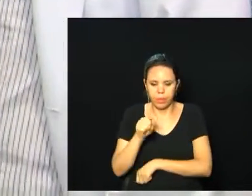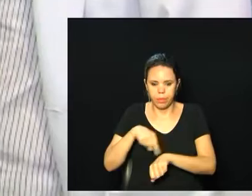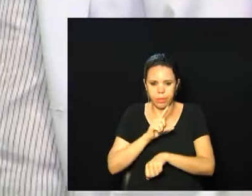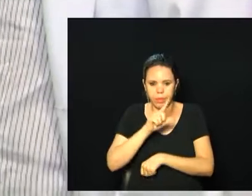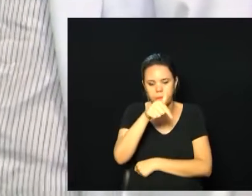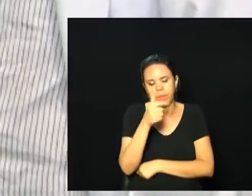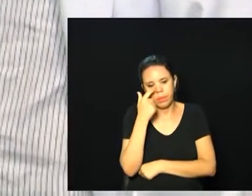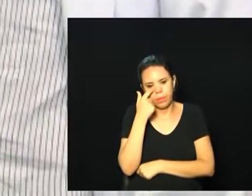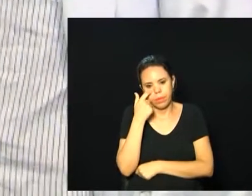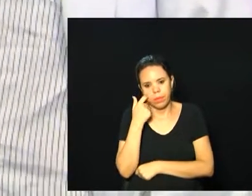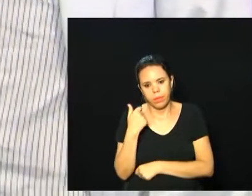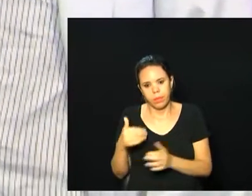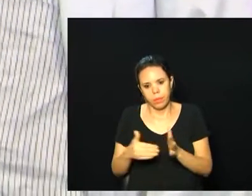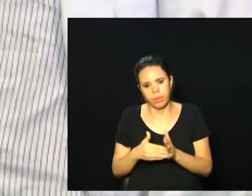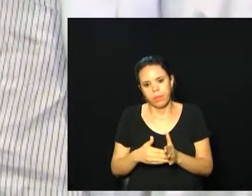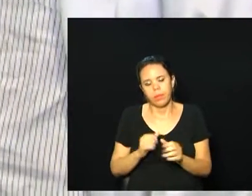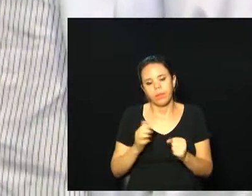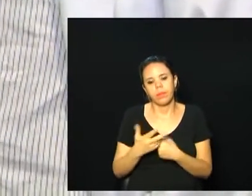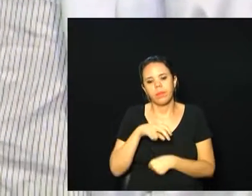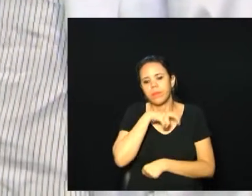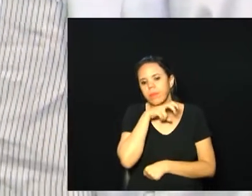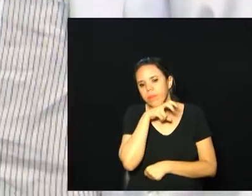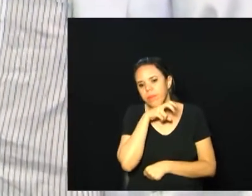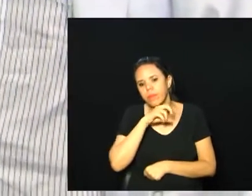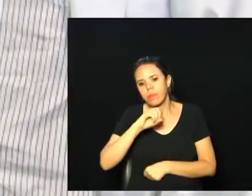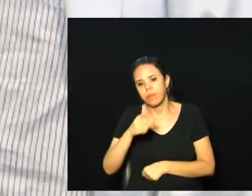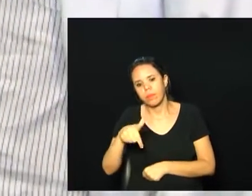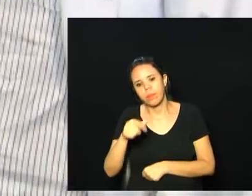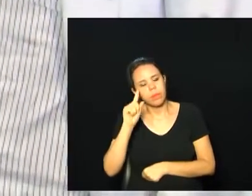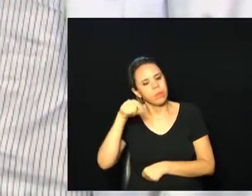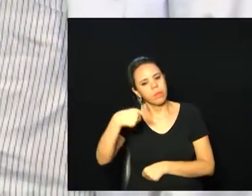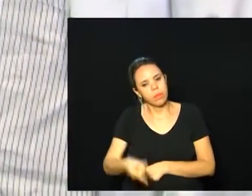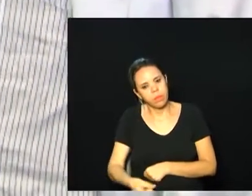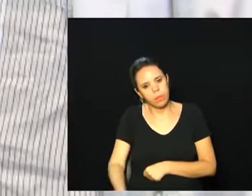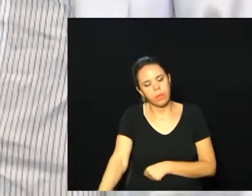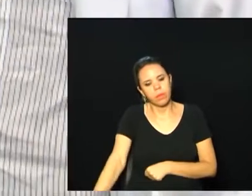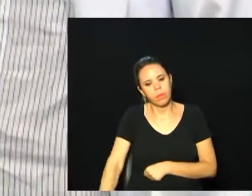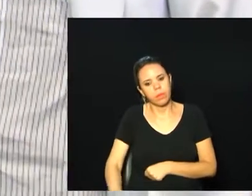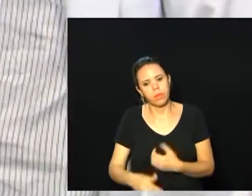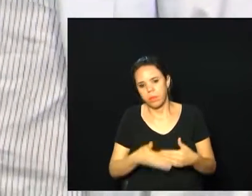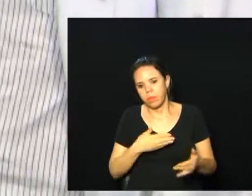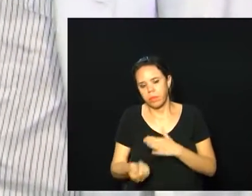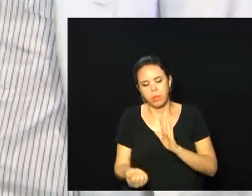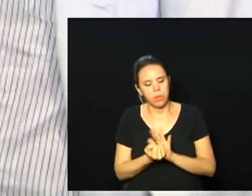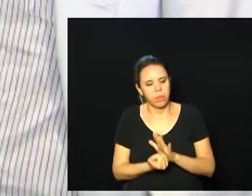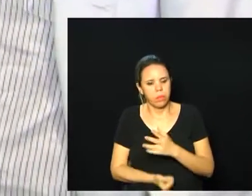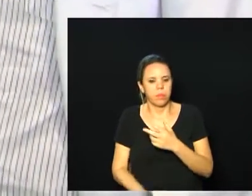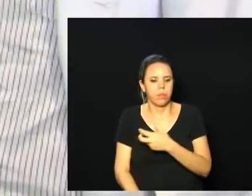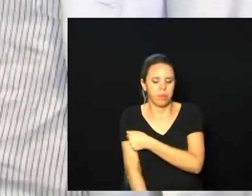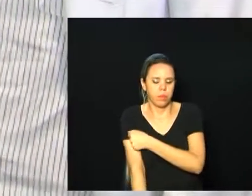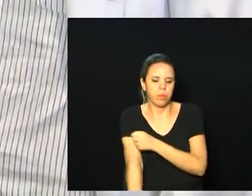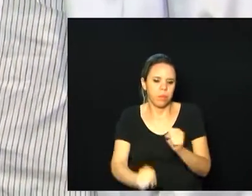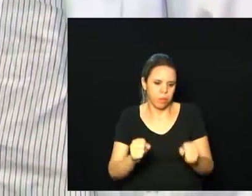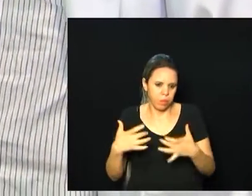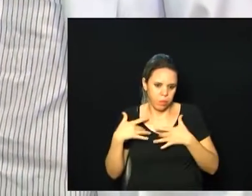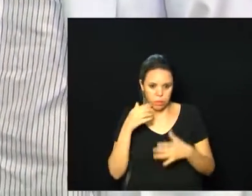depois da última dose da Coronavac ou 7 dias depois da última dose de qualquer uma das outras vacinas também pode